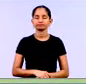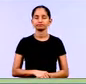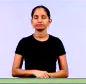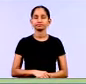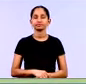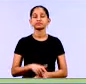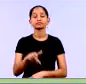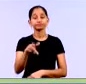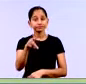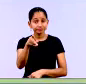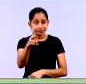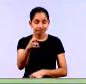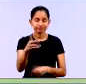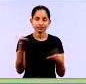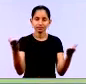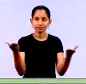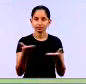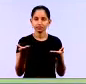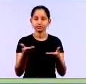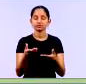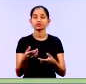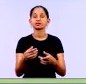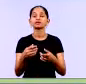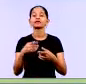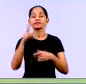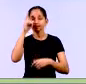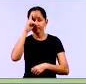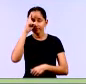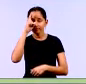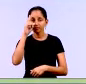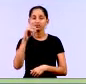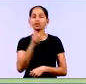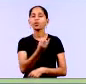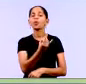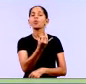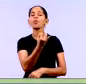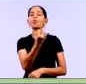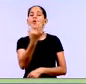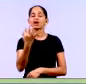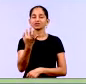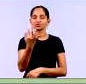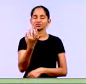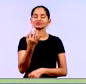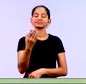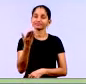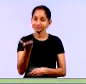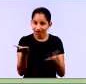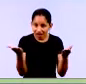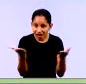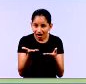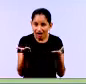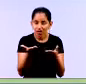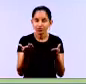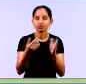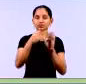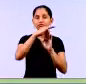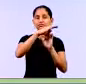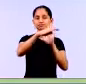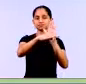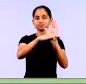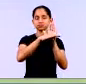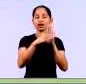Dando sequência, também eu falei em termos de quantitativo, né, de matérias-primas, agora em termos de